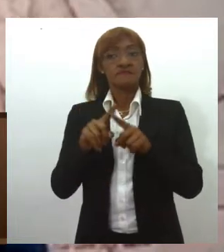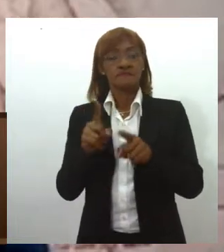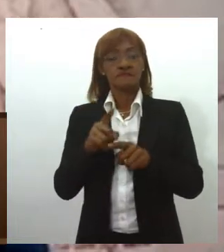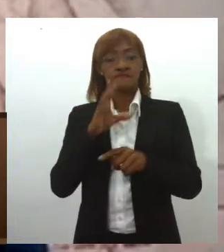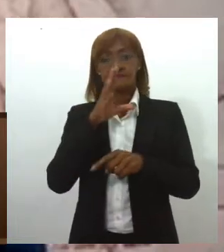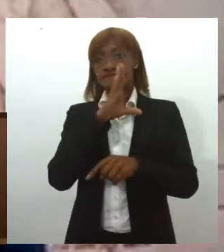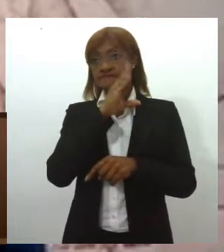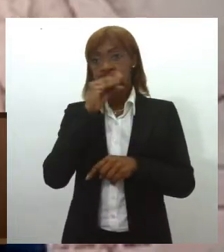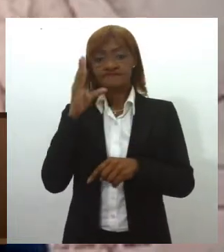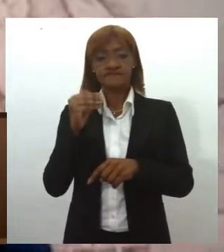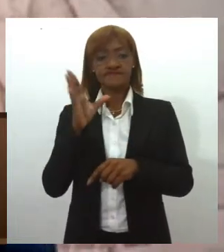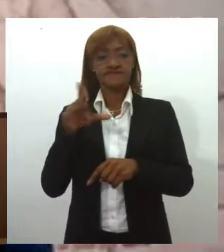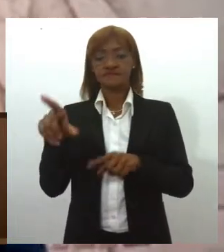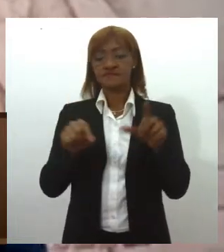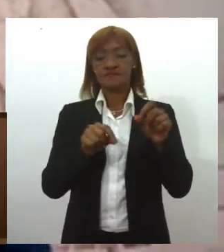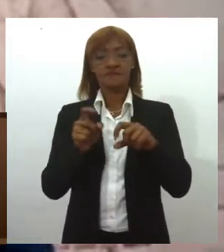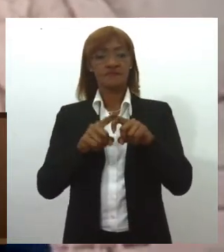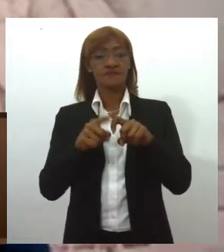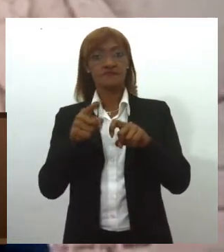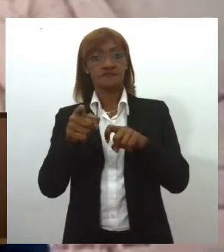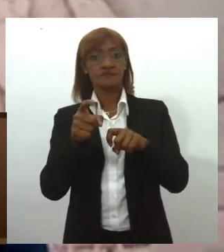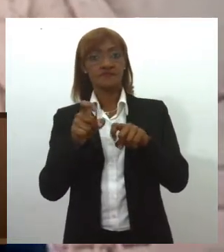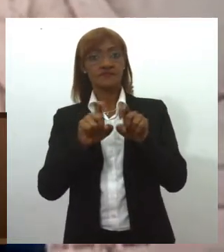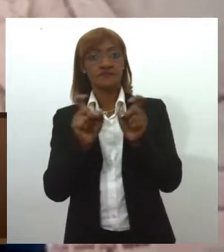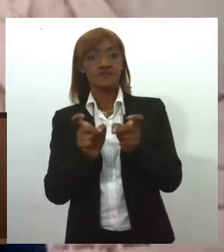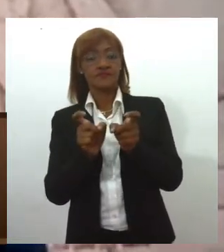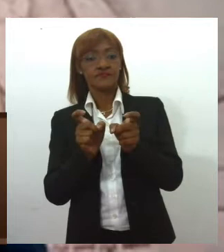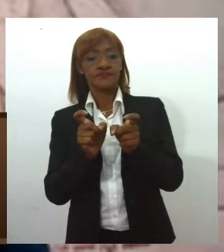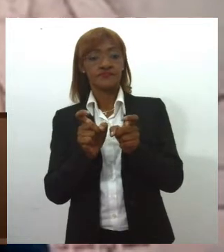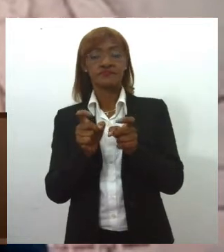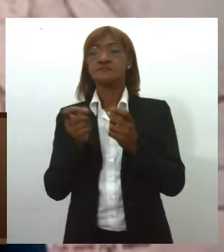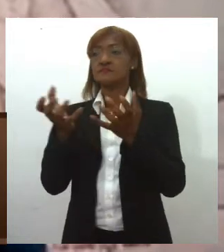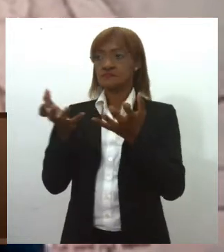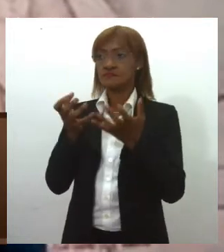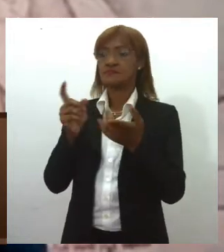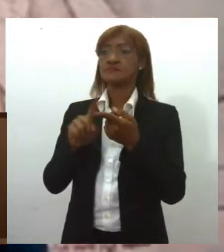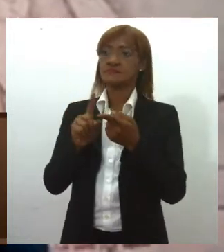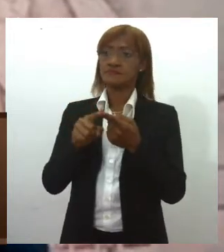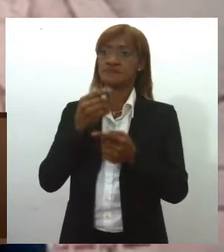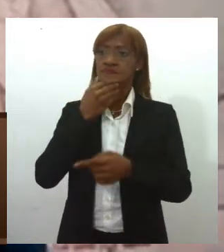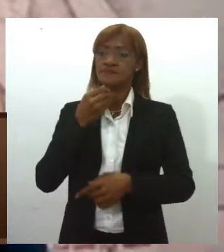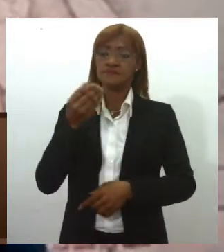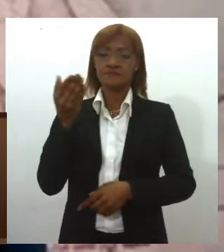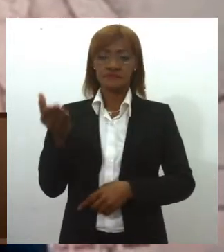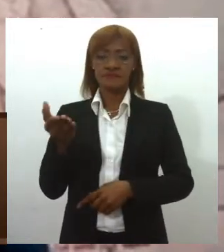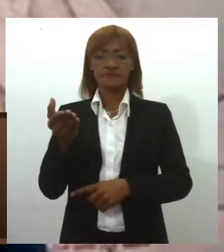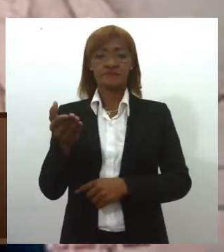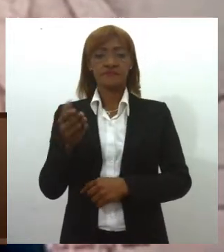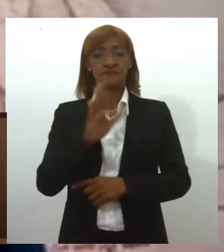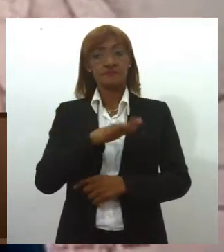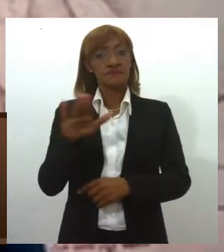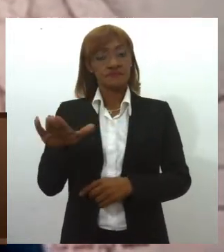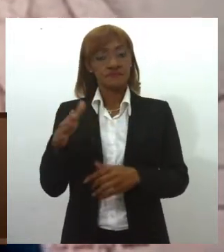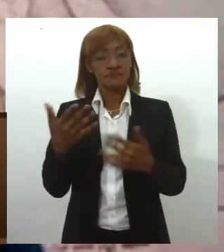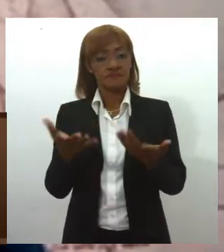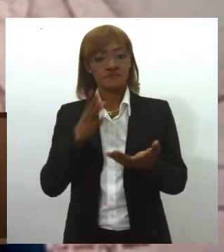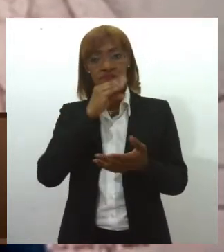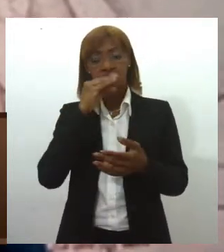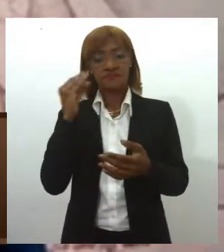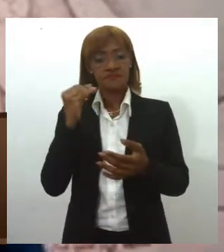dela já escolhe o seu ginecologista. A gente queria que isso pudesse ser feito também, pudesse acontecer com os meninos e seus